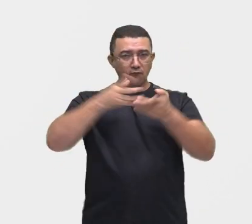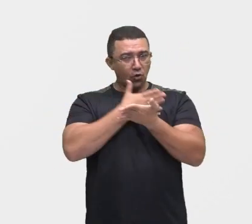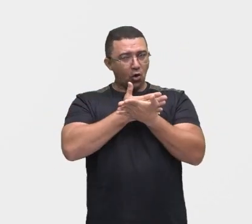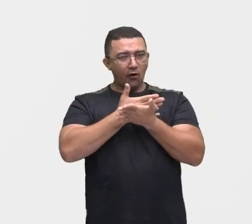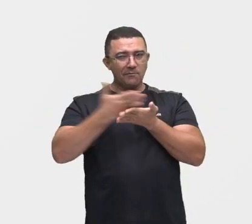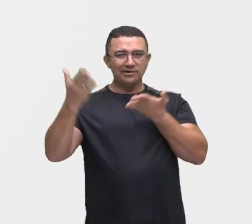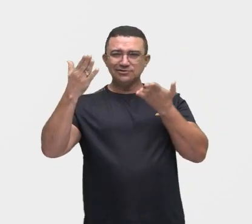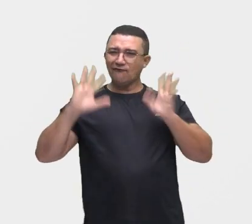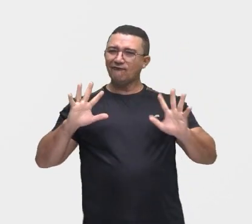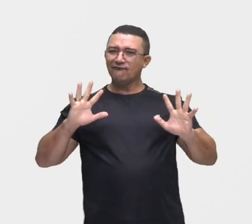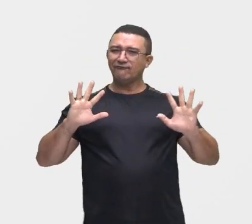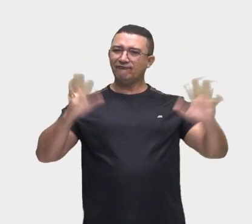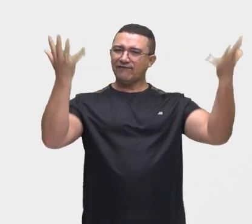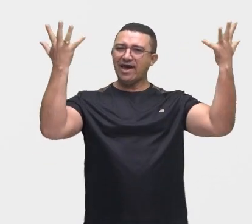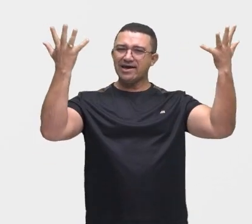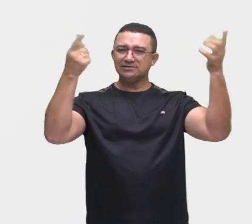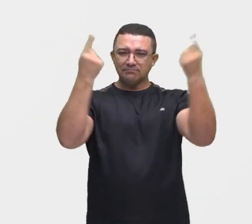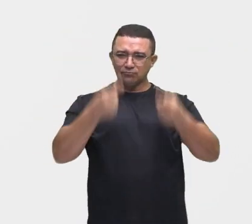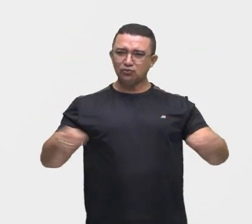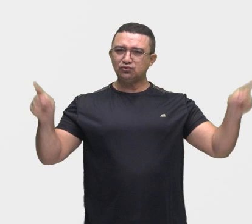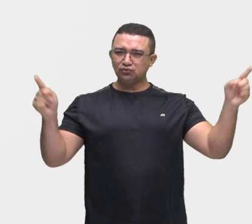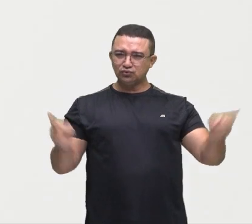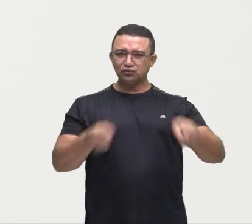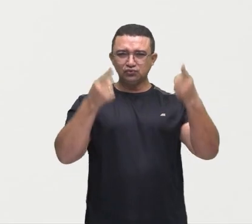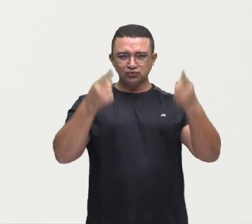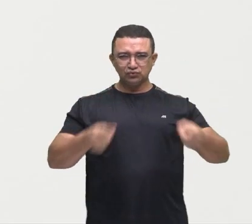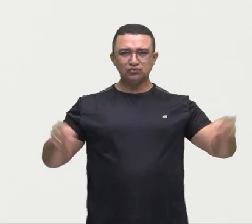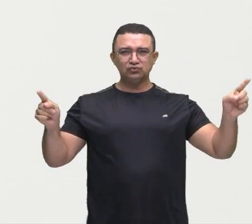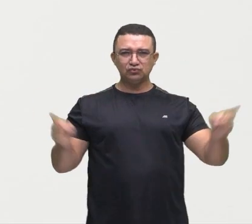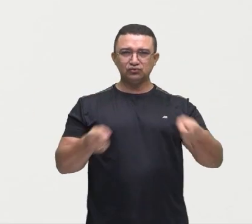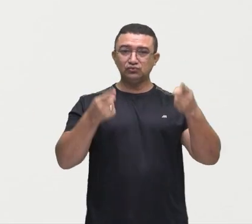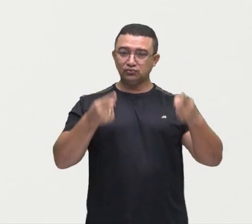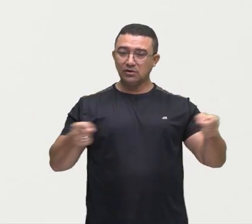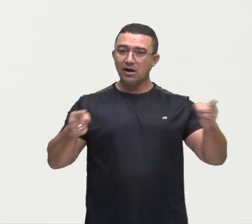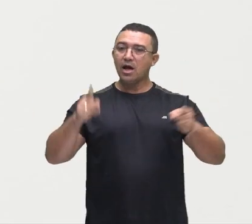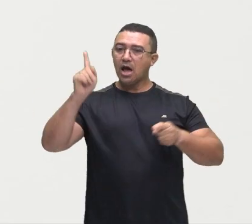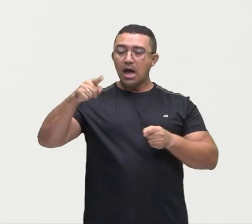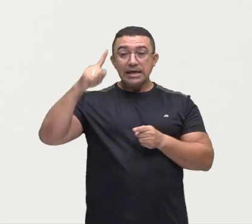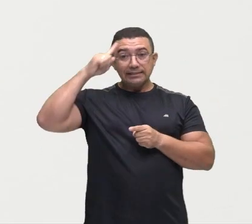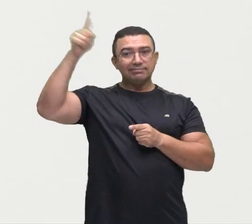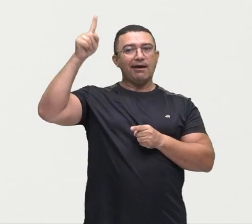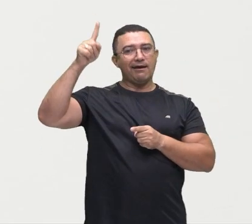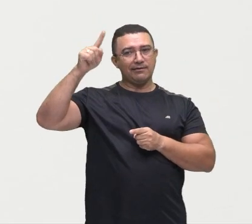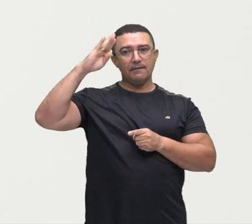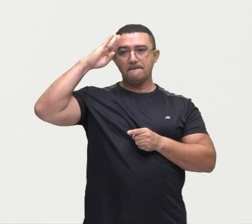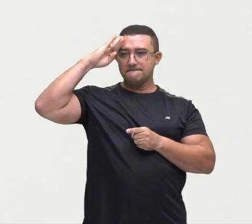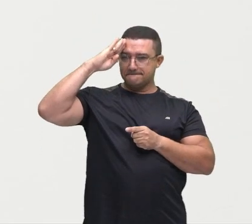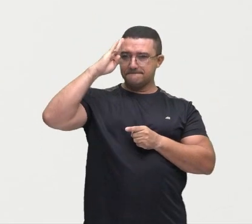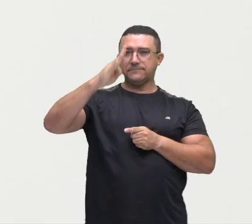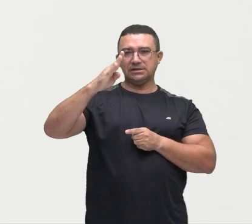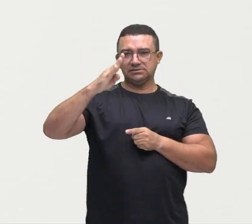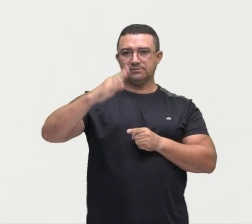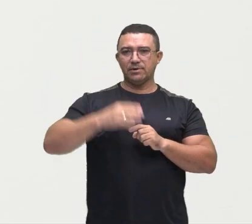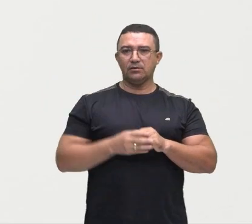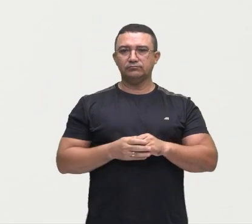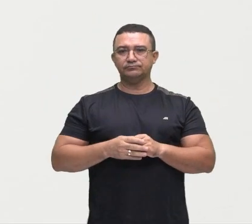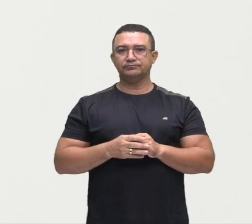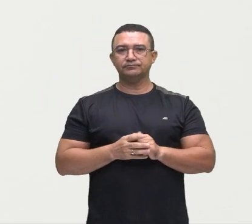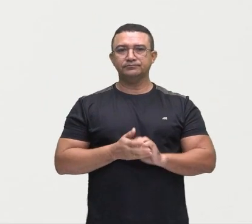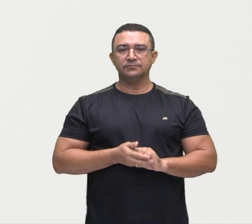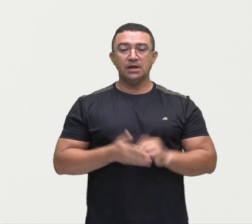iniciou o espetáculo musical. É esse parágrafo aqui, olha só, essa é a ideia principal, correto? Agora nós